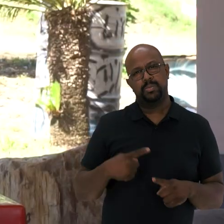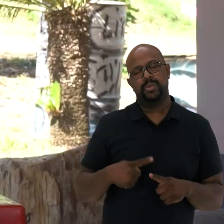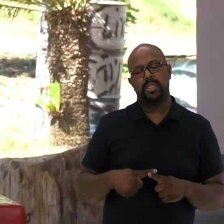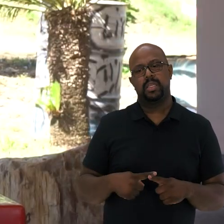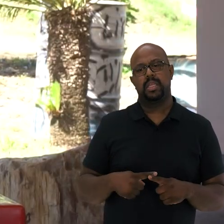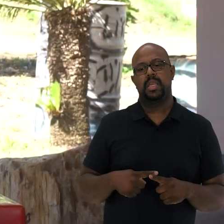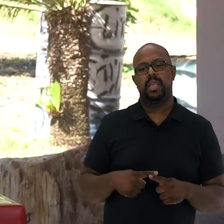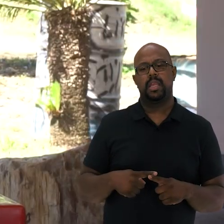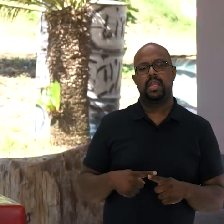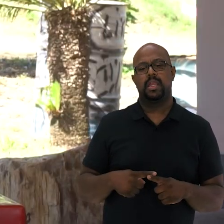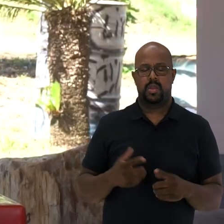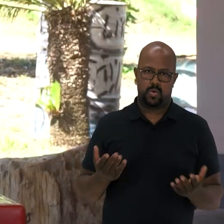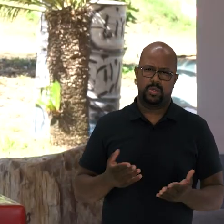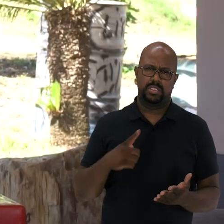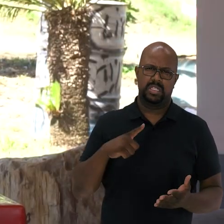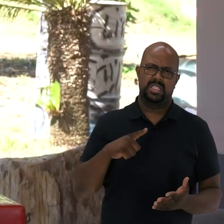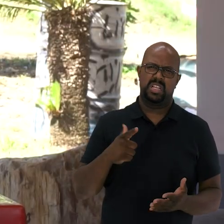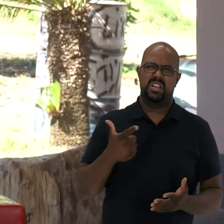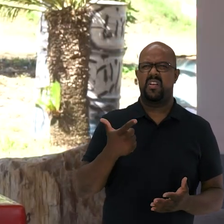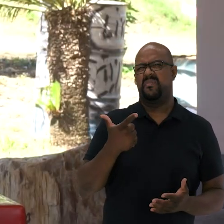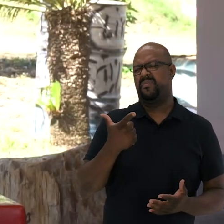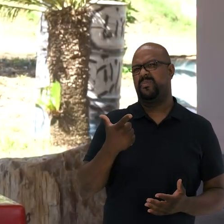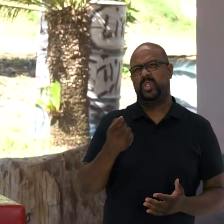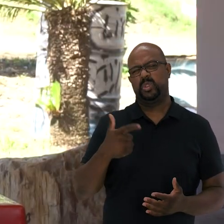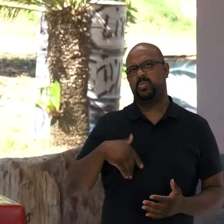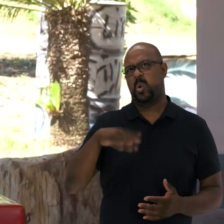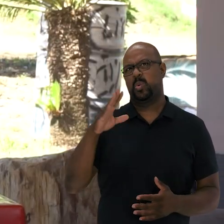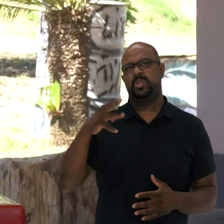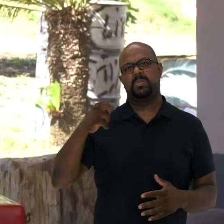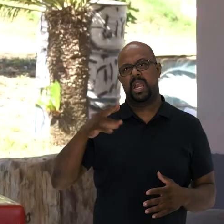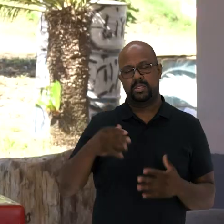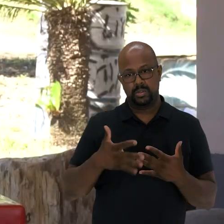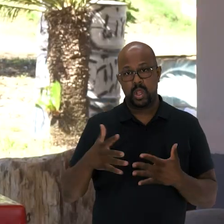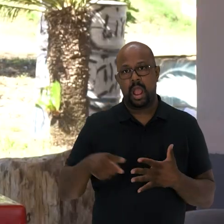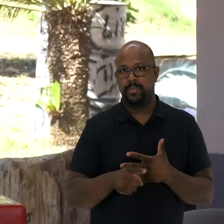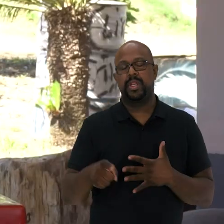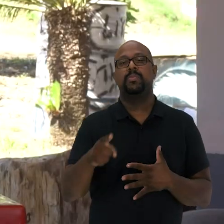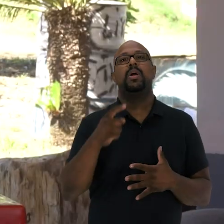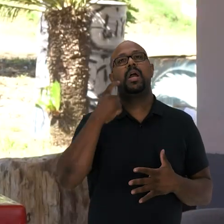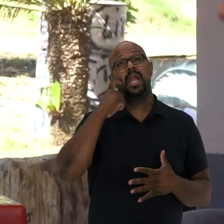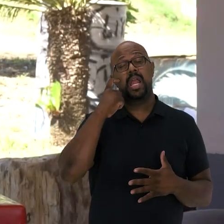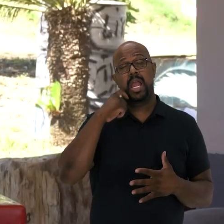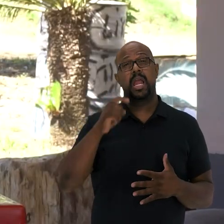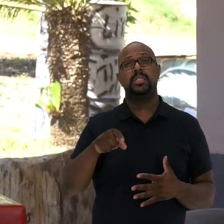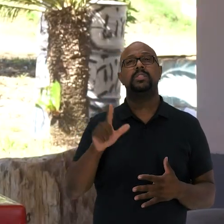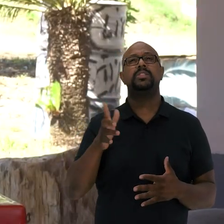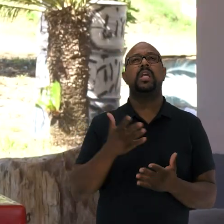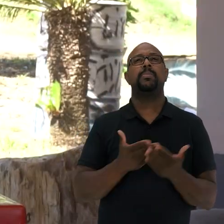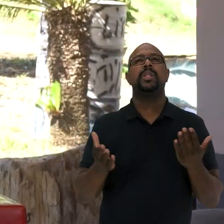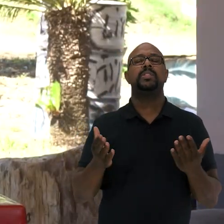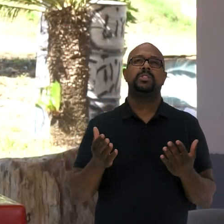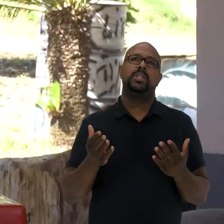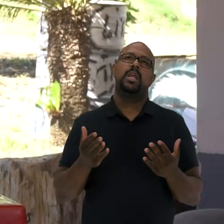nós andemos. Hoje ele tem uns 20 e poucos metros. Que vocês abriram. Que nós abrimos. E aí nós